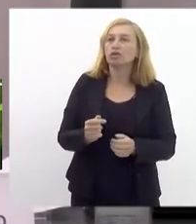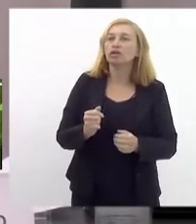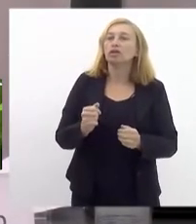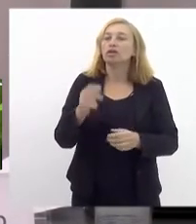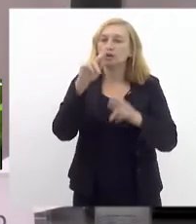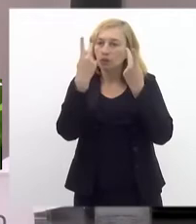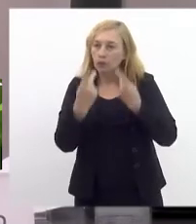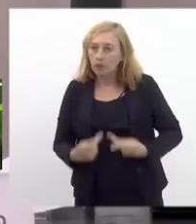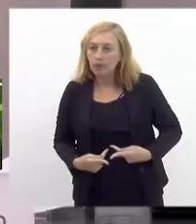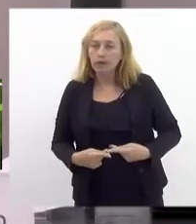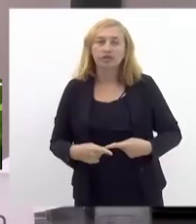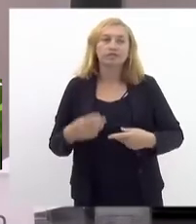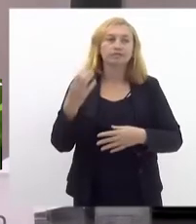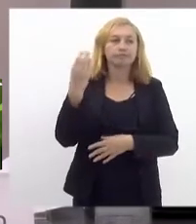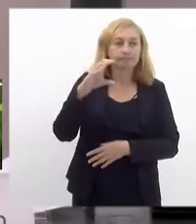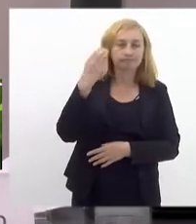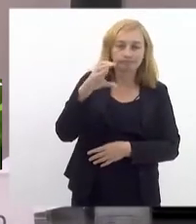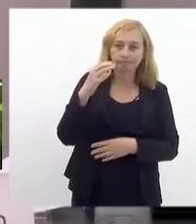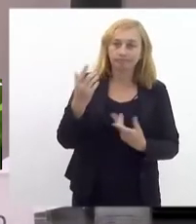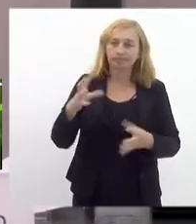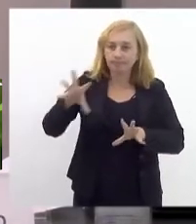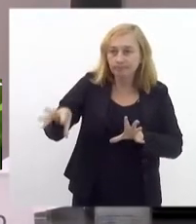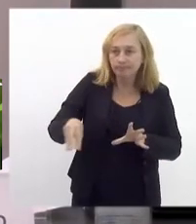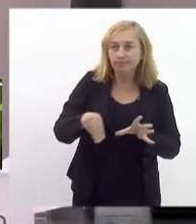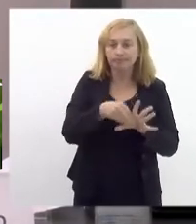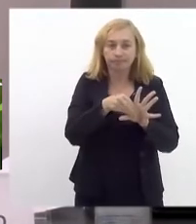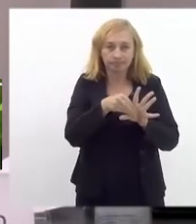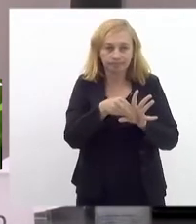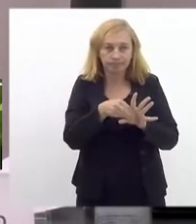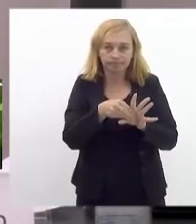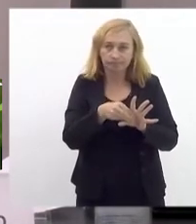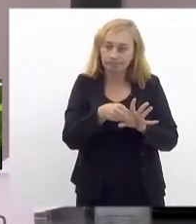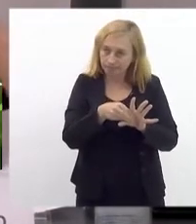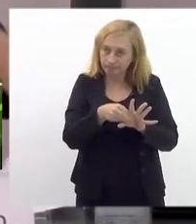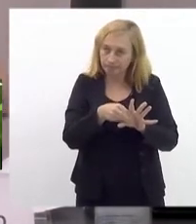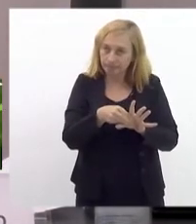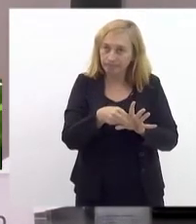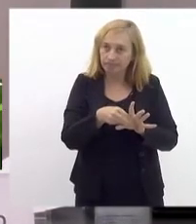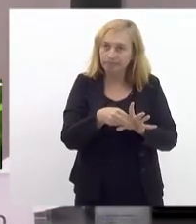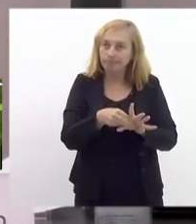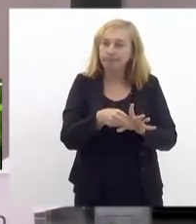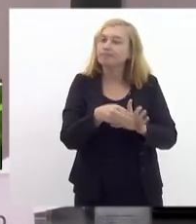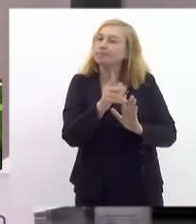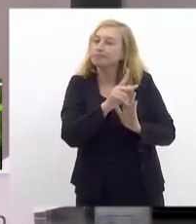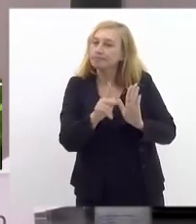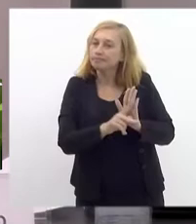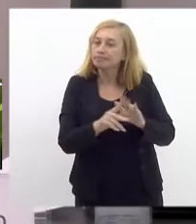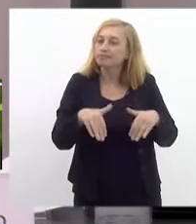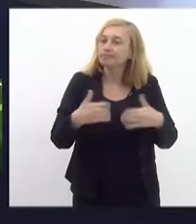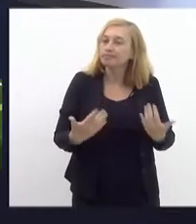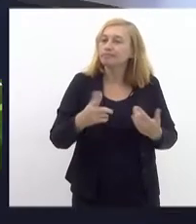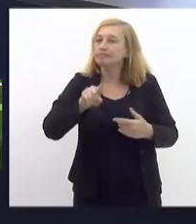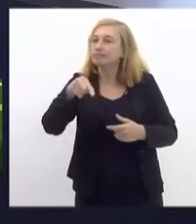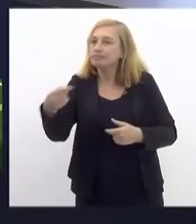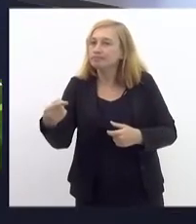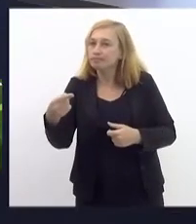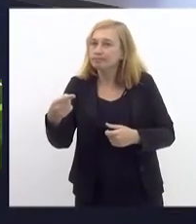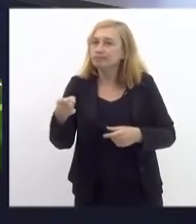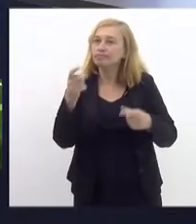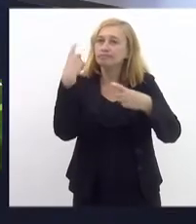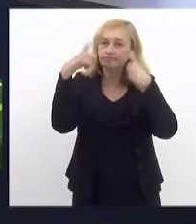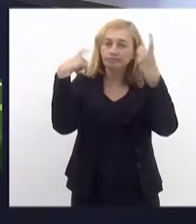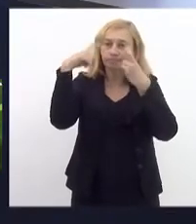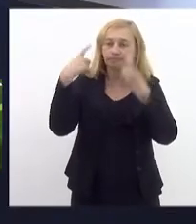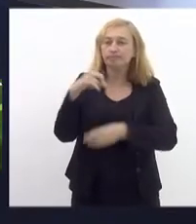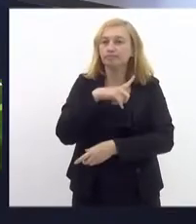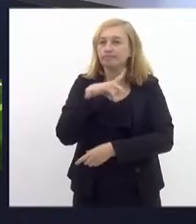também serem inseridas, né, no escopo do projeto. Enfim, entre outras preocupações que